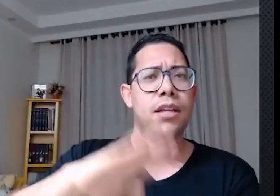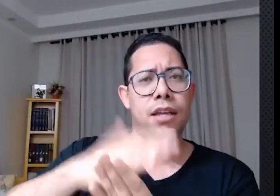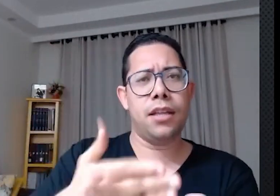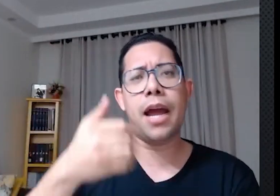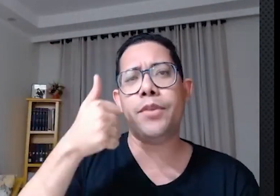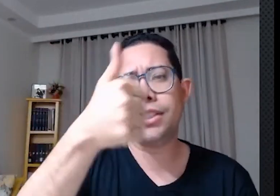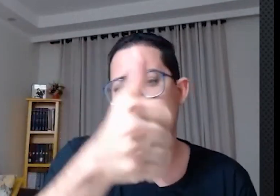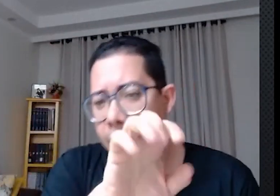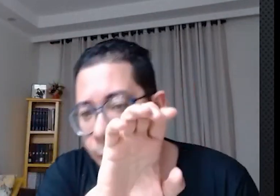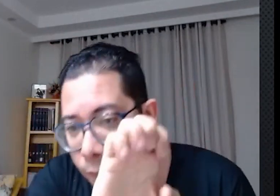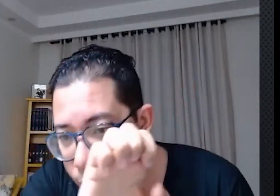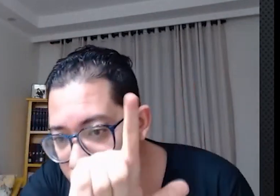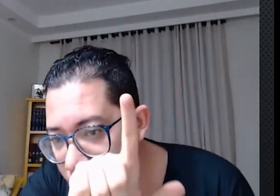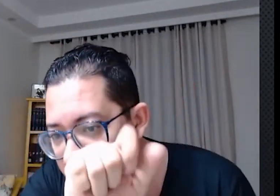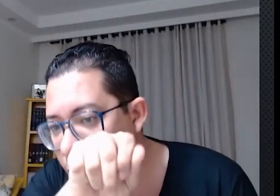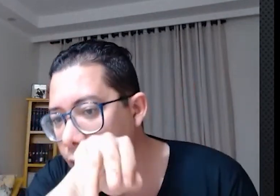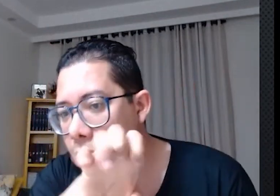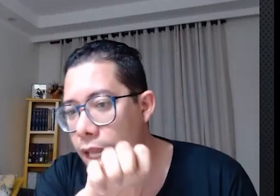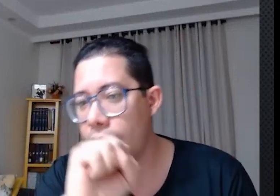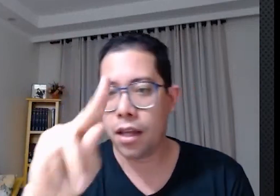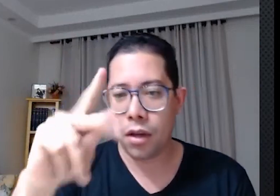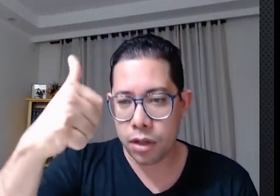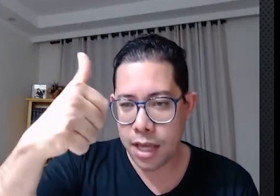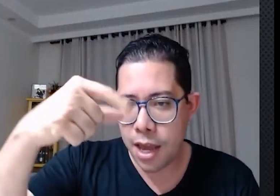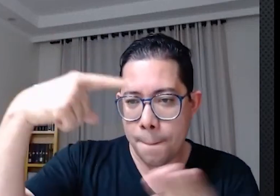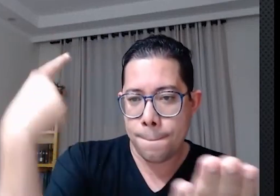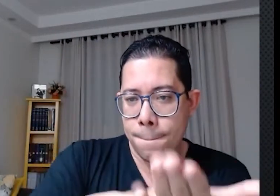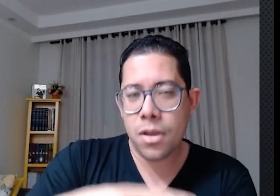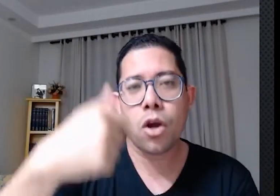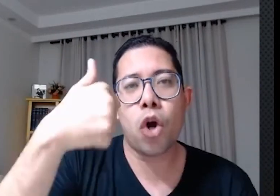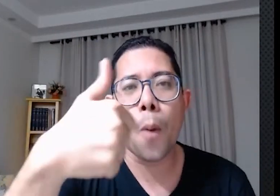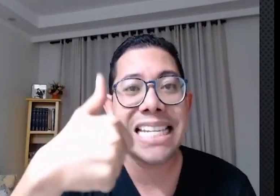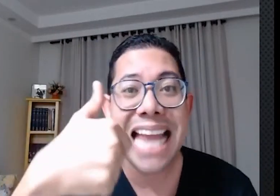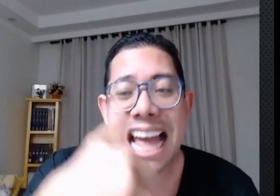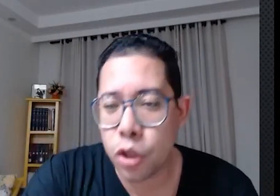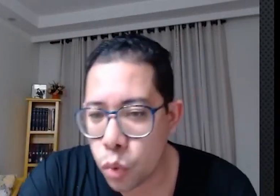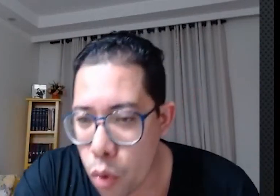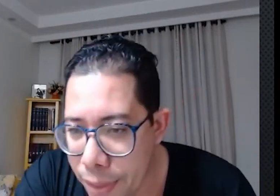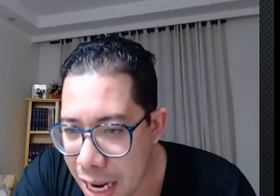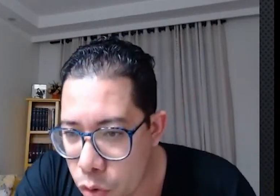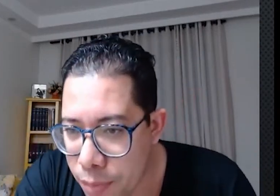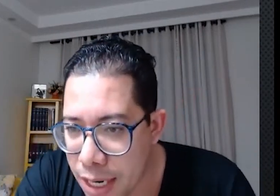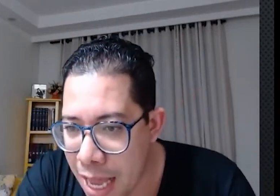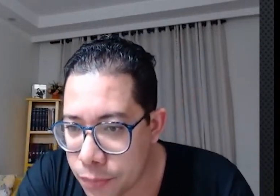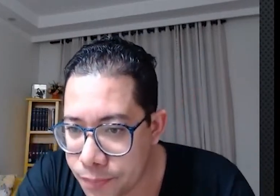Amanhã, intérprete tem. Elane, ok? Combinado?